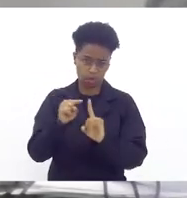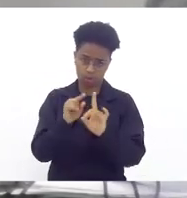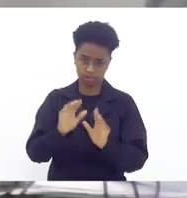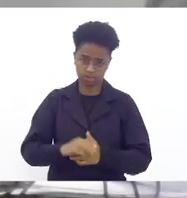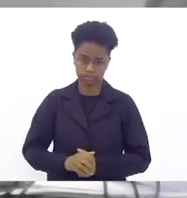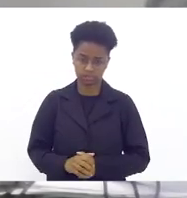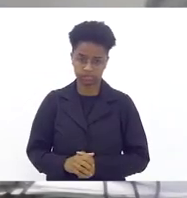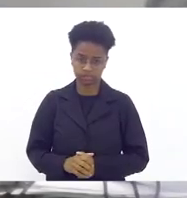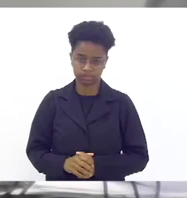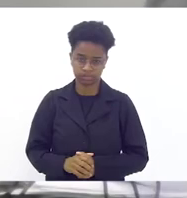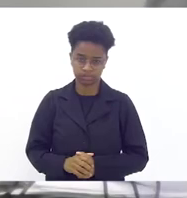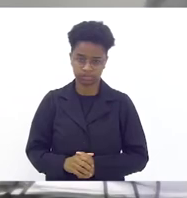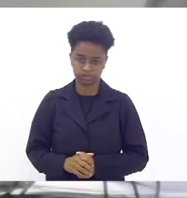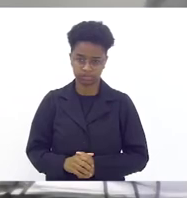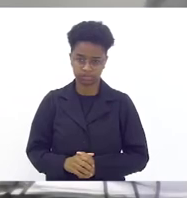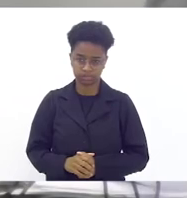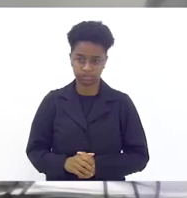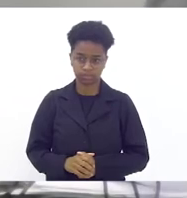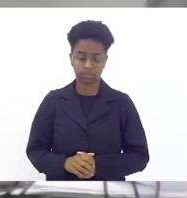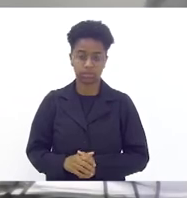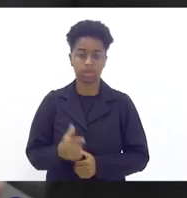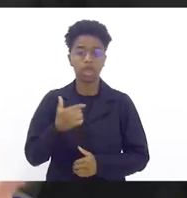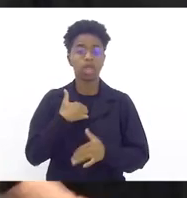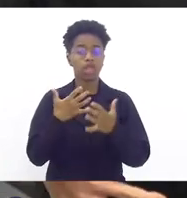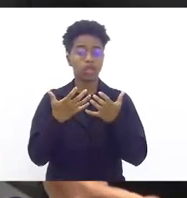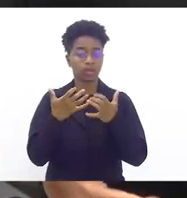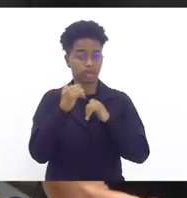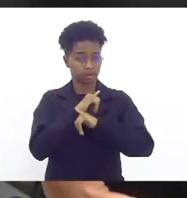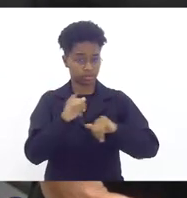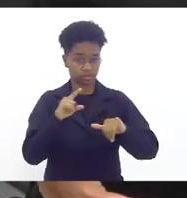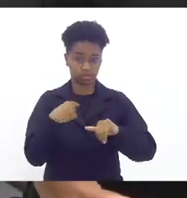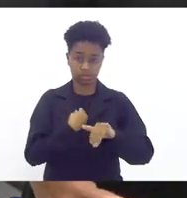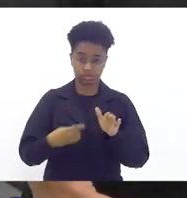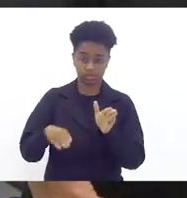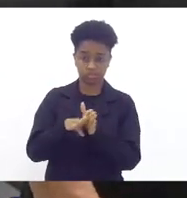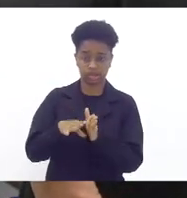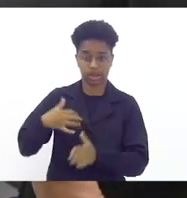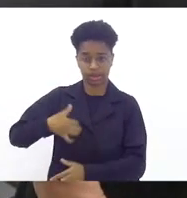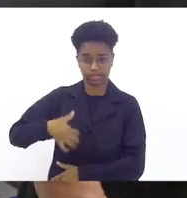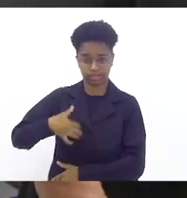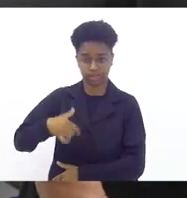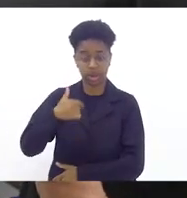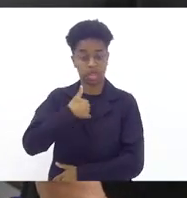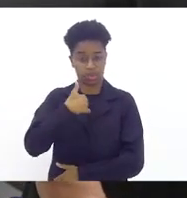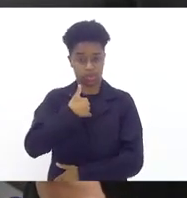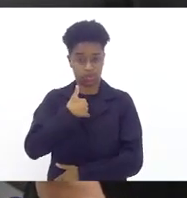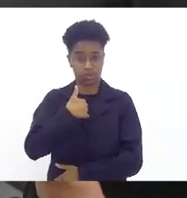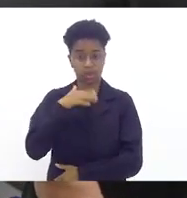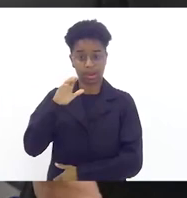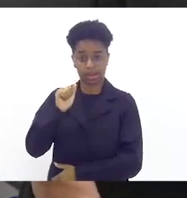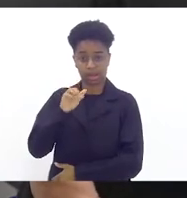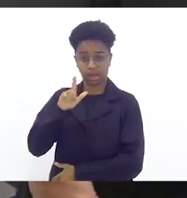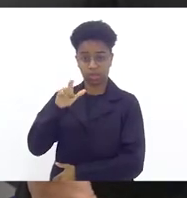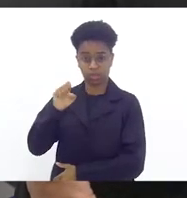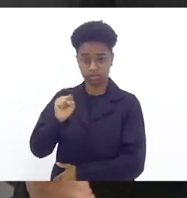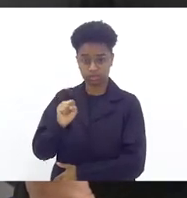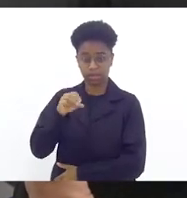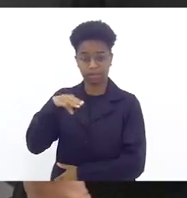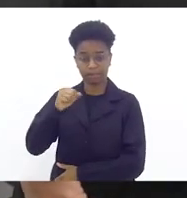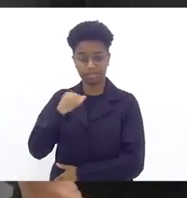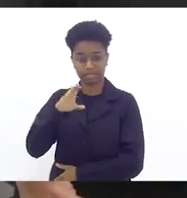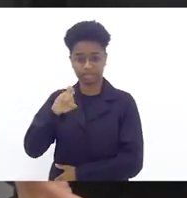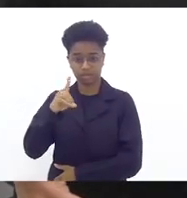vamos concluir aqui. Quero dizer que a gente chega na Argentina, eu, Carlos Macedo, e meu filho me leva a um